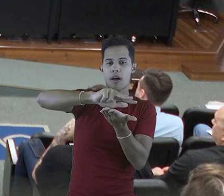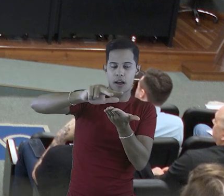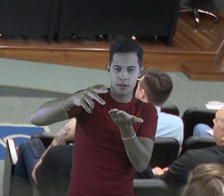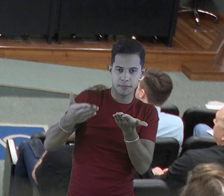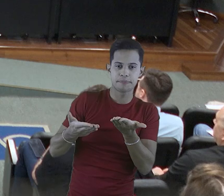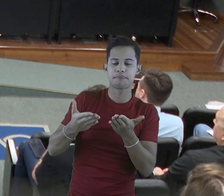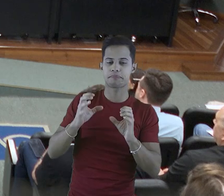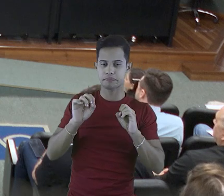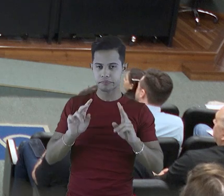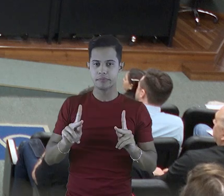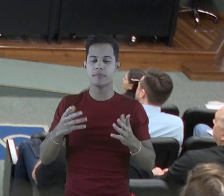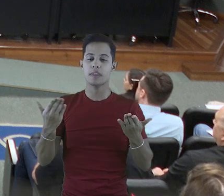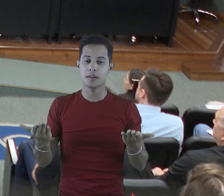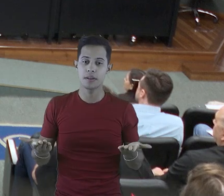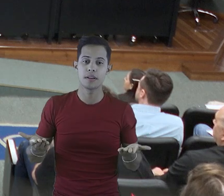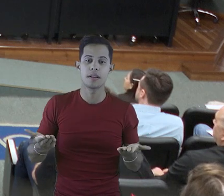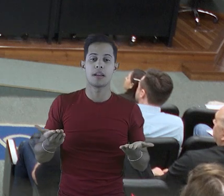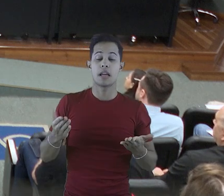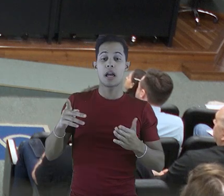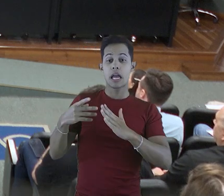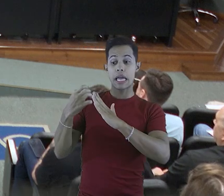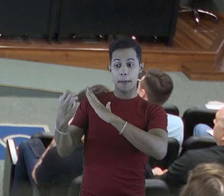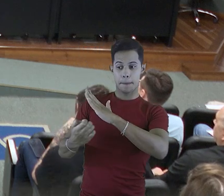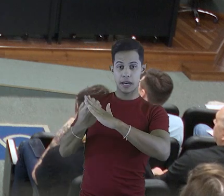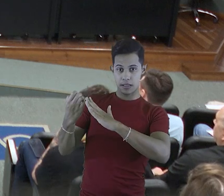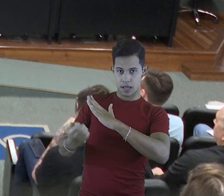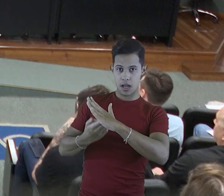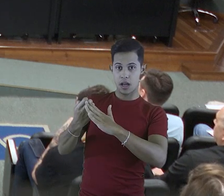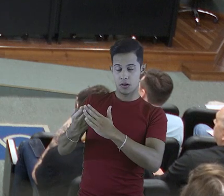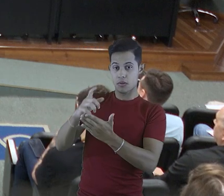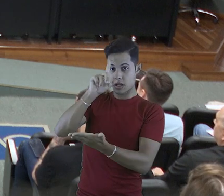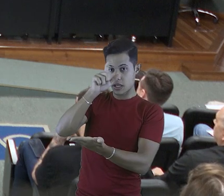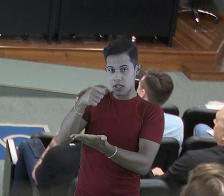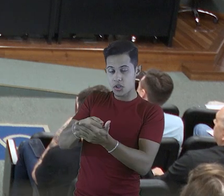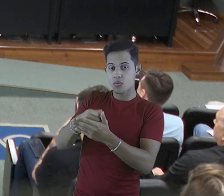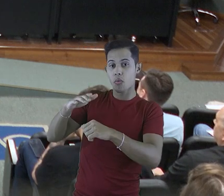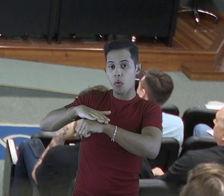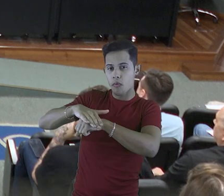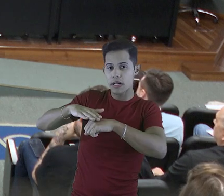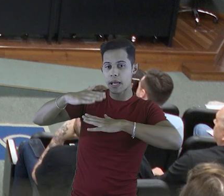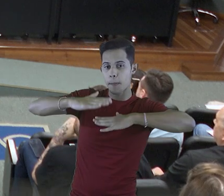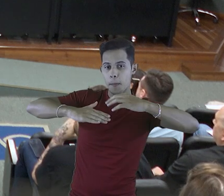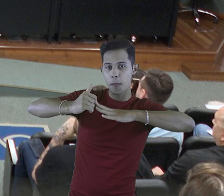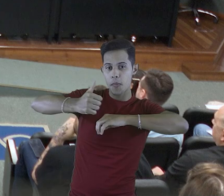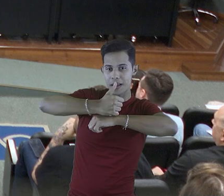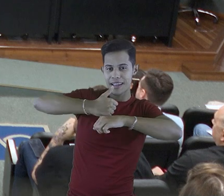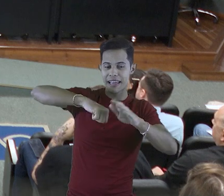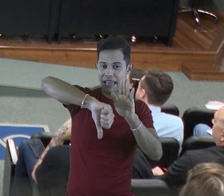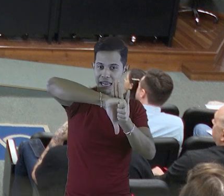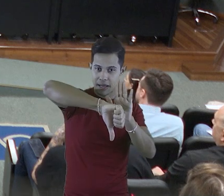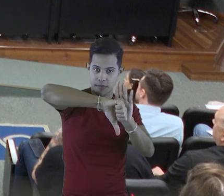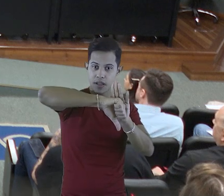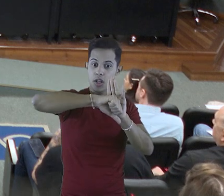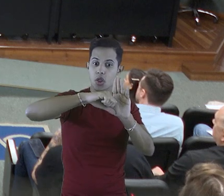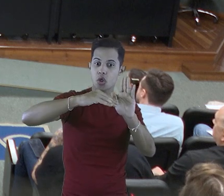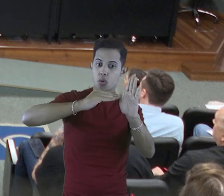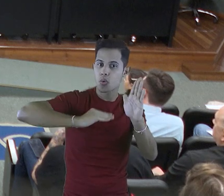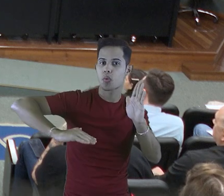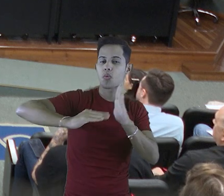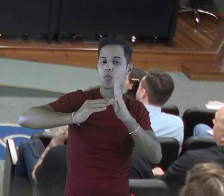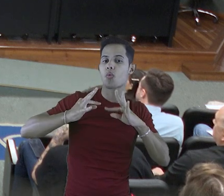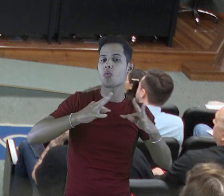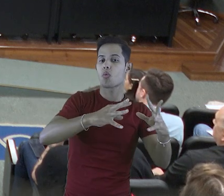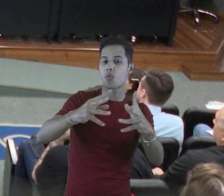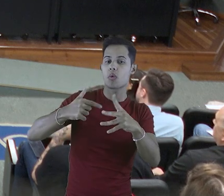acordo de leniência e tal. Mas os empresários quando conversavam com os criminalistas, todos que eu tive acesso,